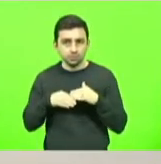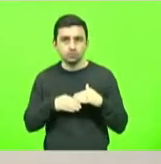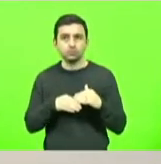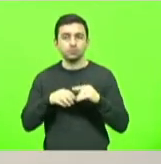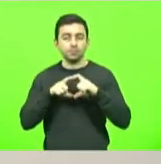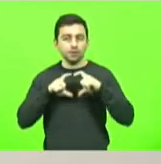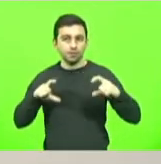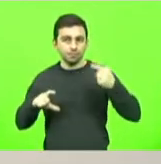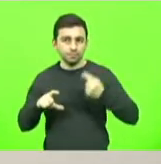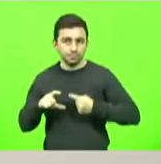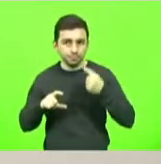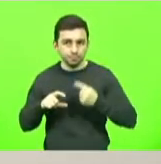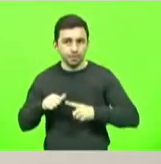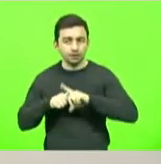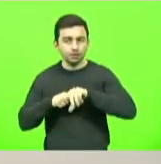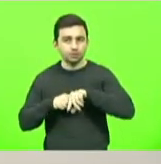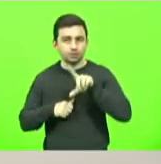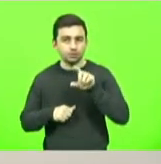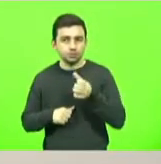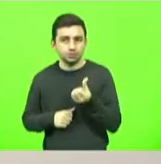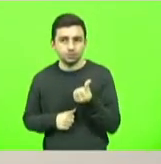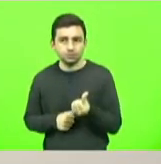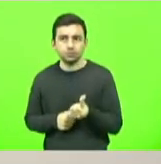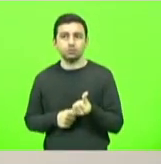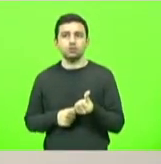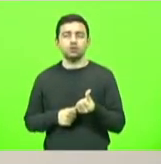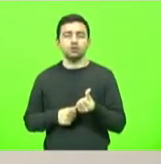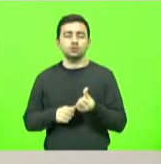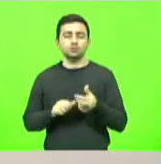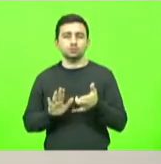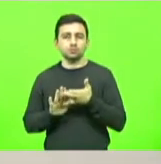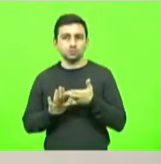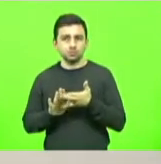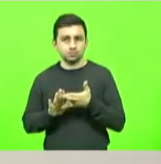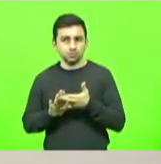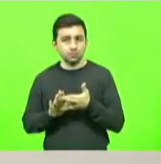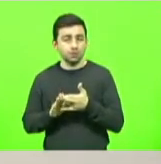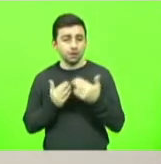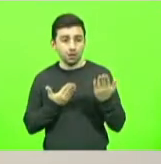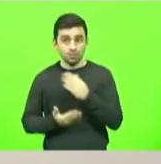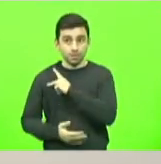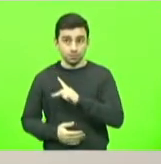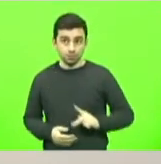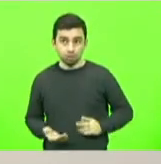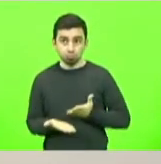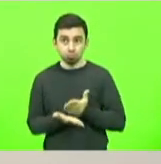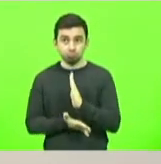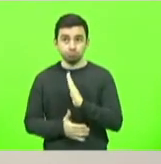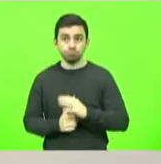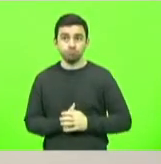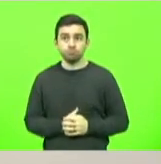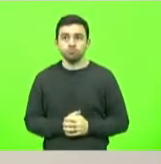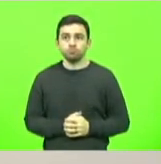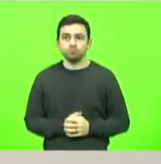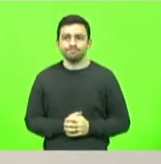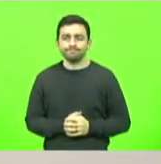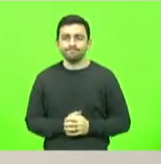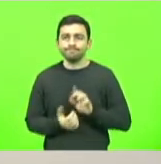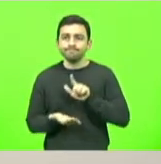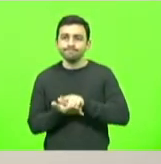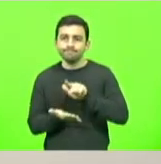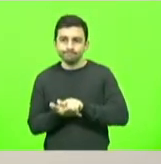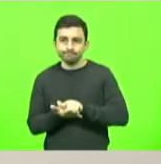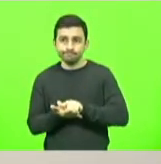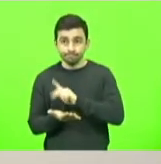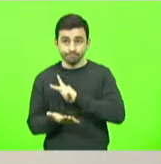parágrafo 1º do artigo 106 do Regimento Interno, o senhor presidente deu a por aprovada. Expediente, o senhor